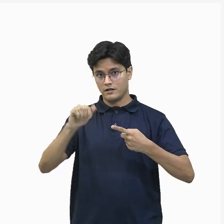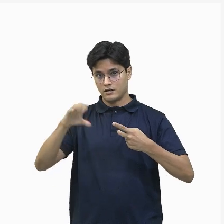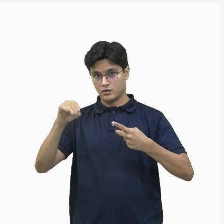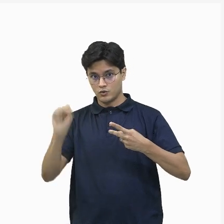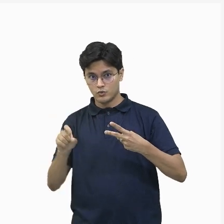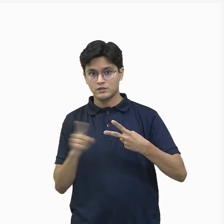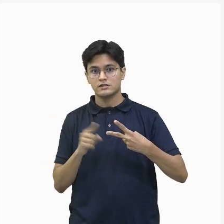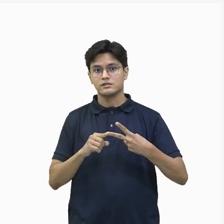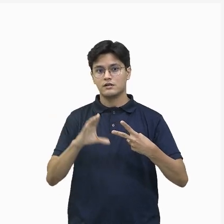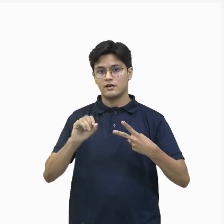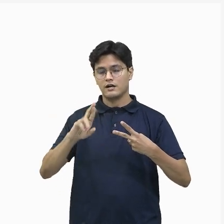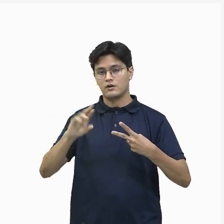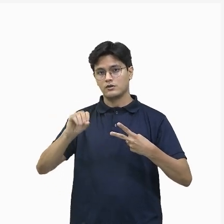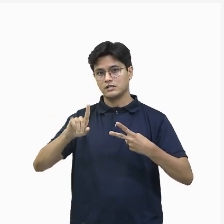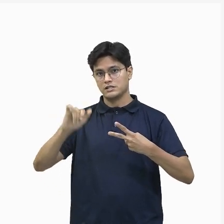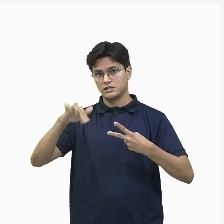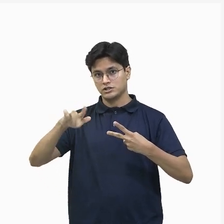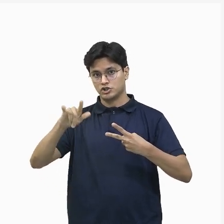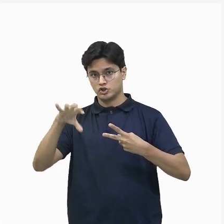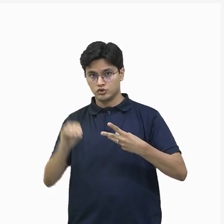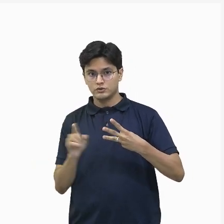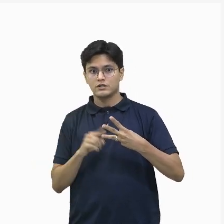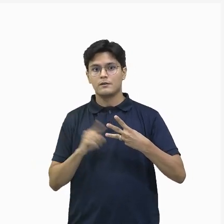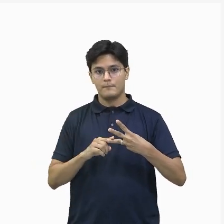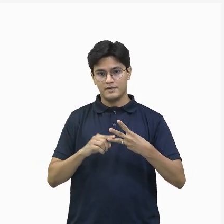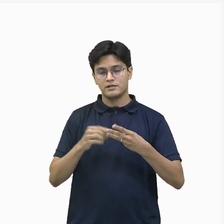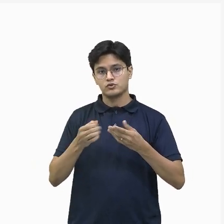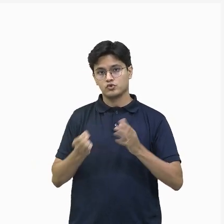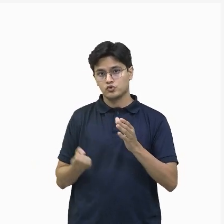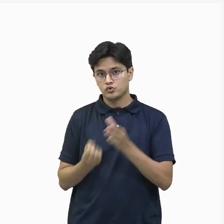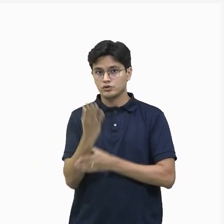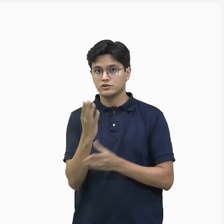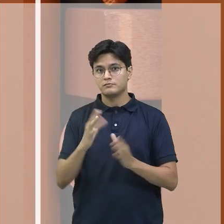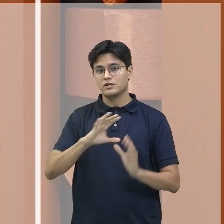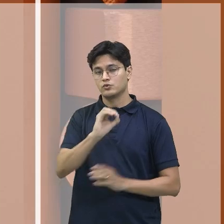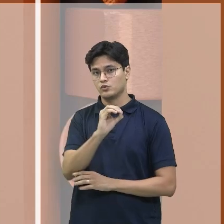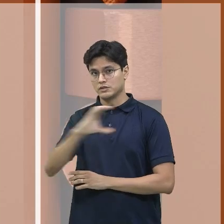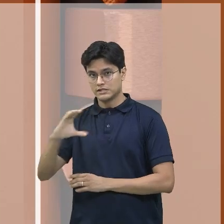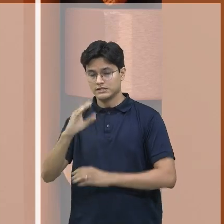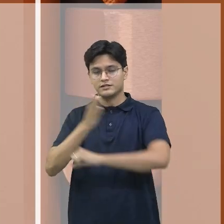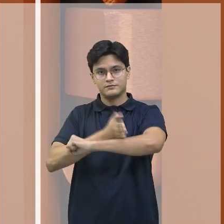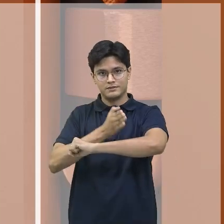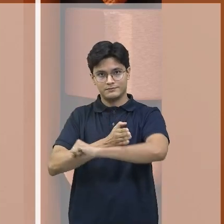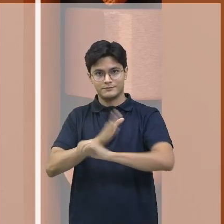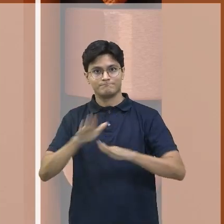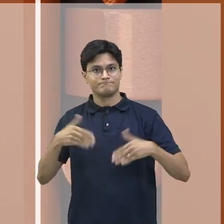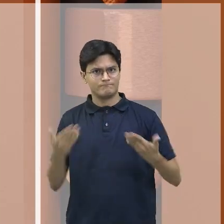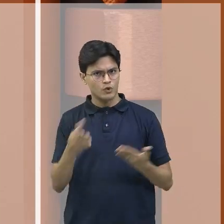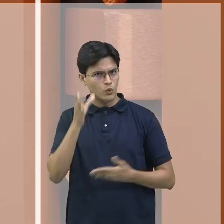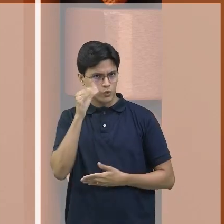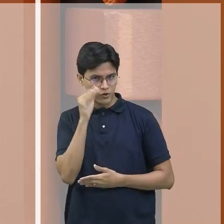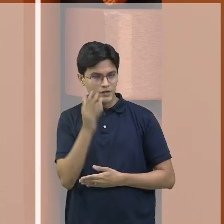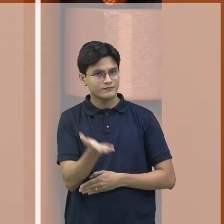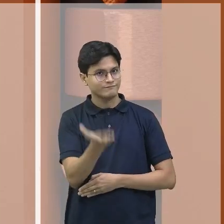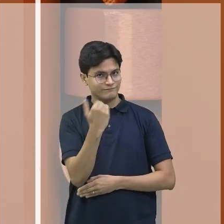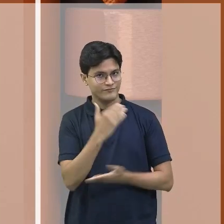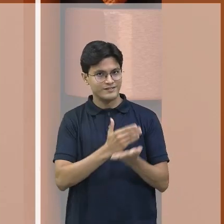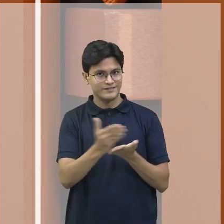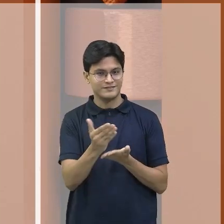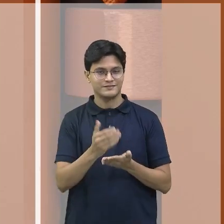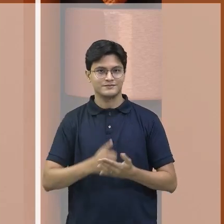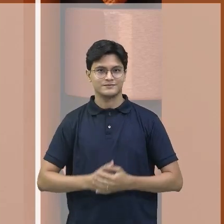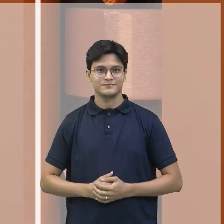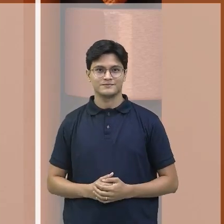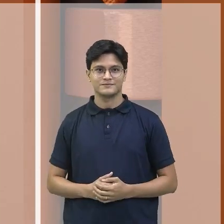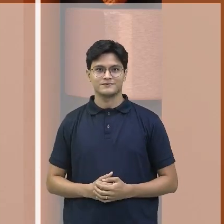Império Carolíngio e o nascimento do Ocidente medieval. Ficaram curiosos? Então acompanhe a nossa aula.